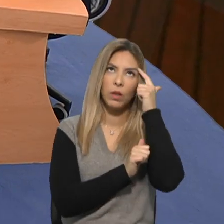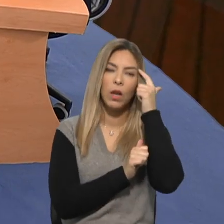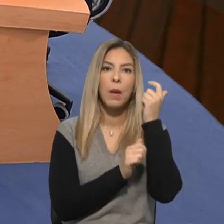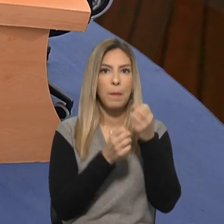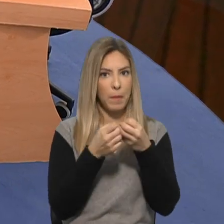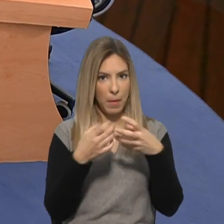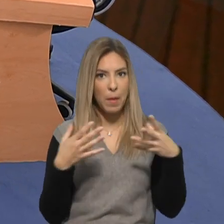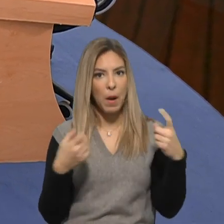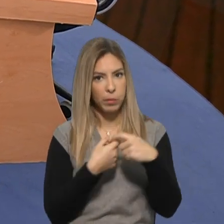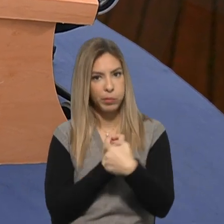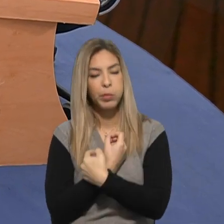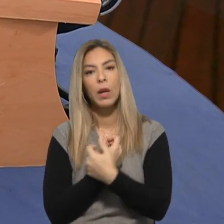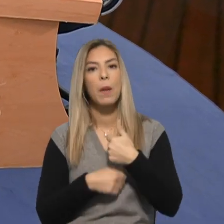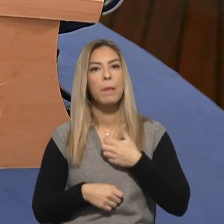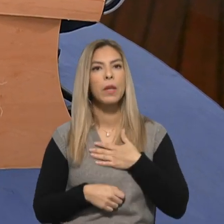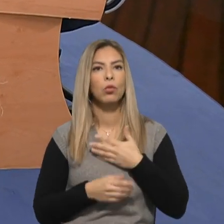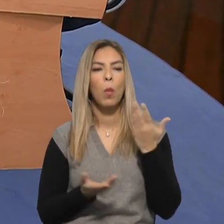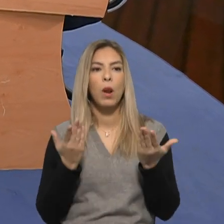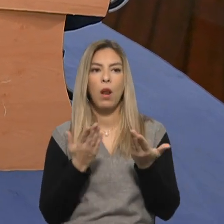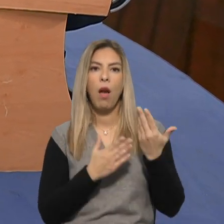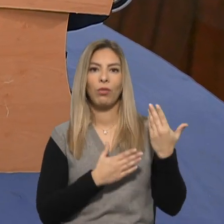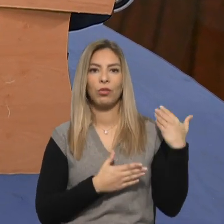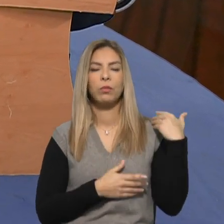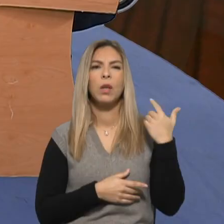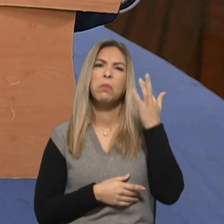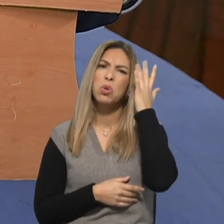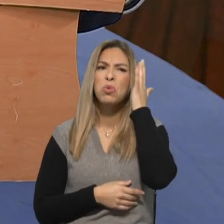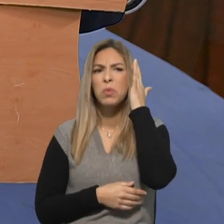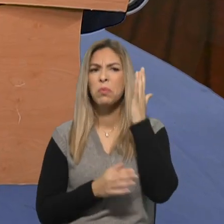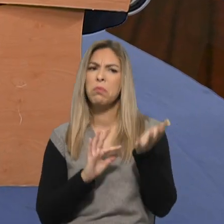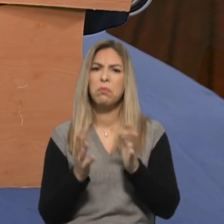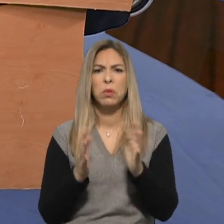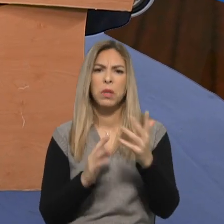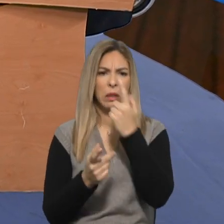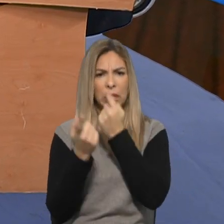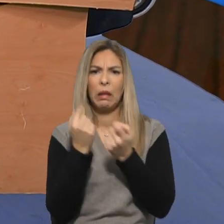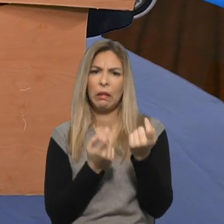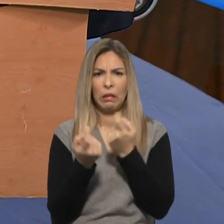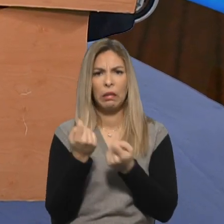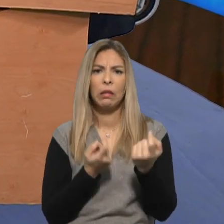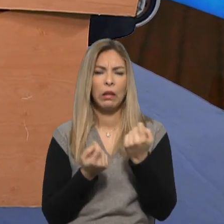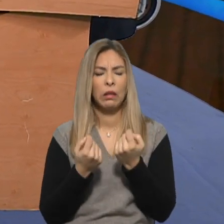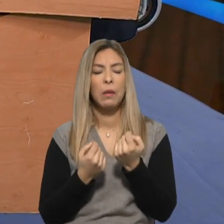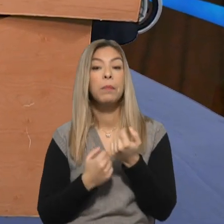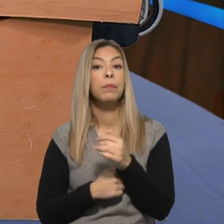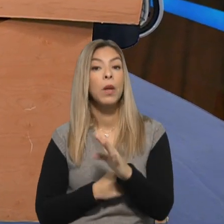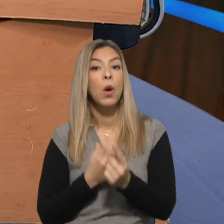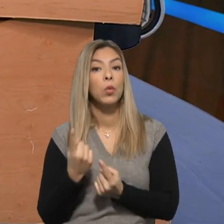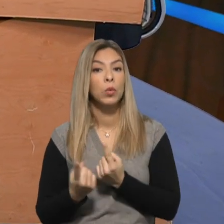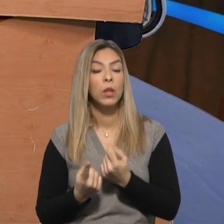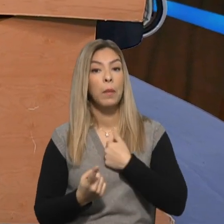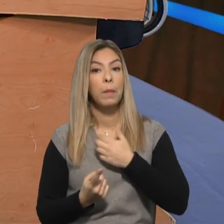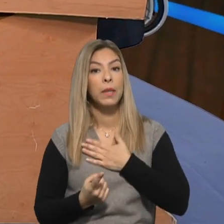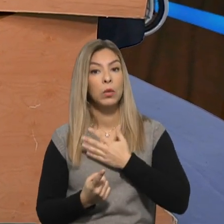a esta proposta? Sim, tem sido mais ou menos o mesmo número todos os anos que vão chegando. O problema é que normalmente cada empresa